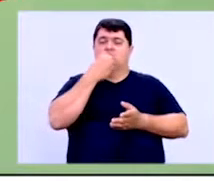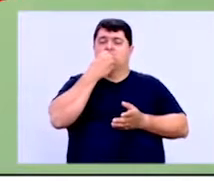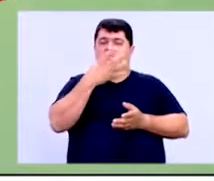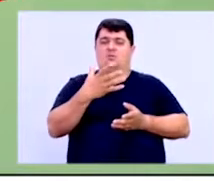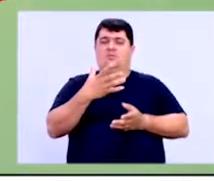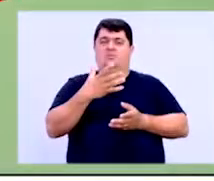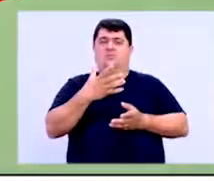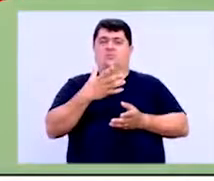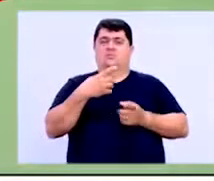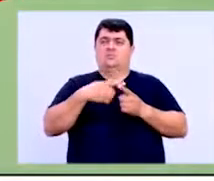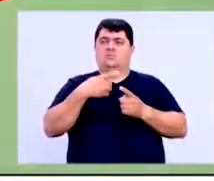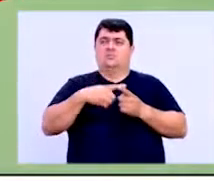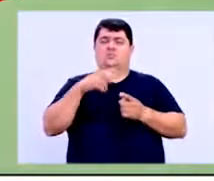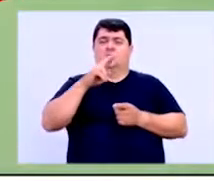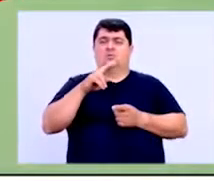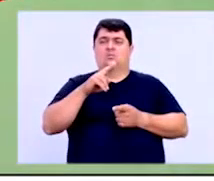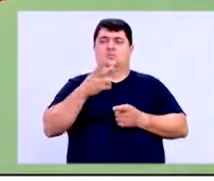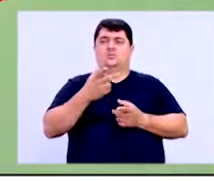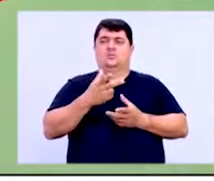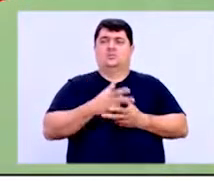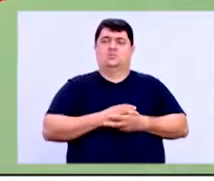excelente. Mas para que serve isso aqui?